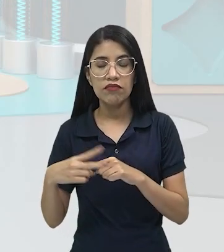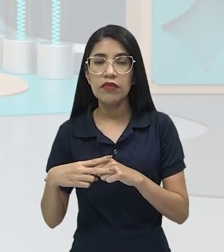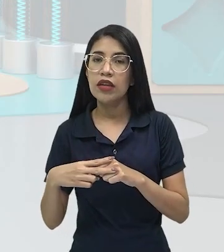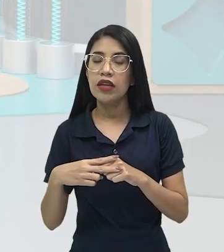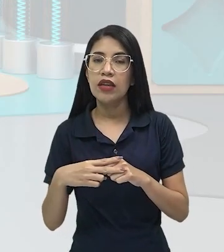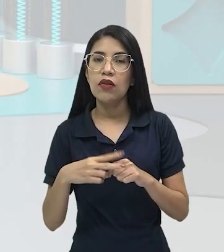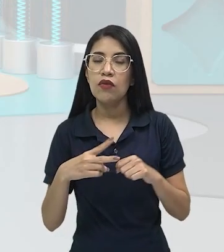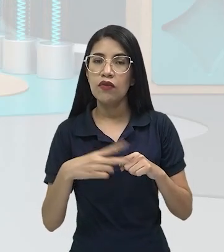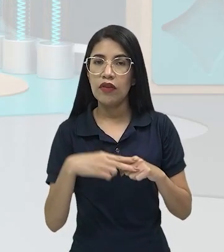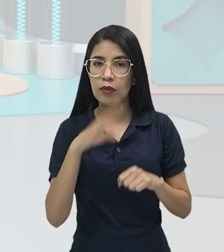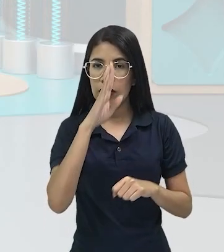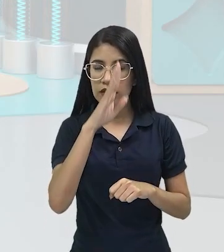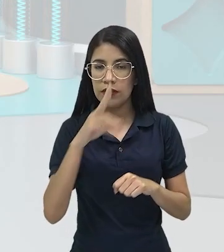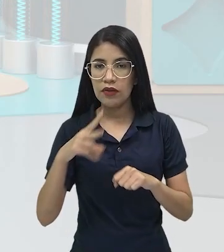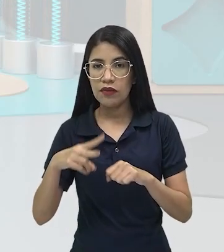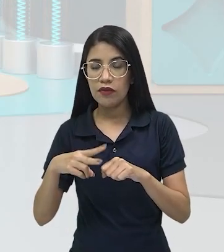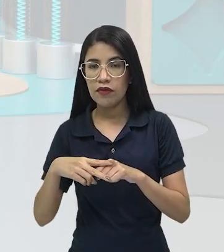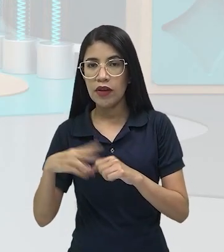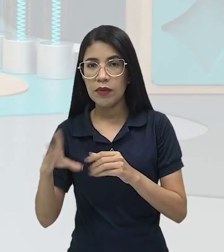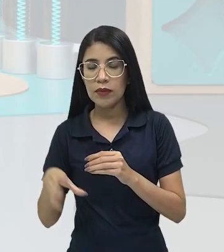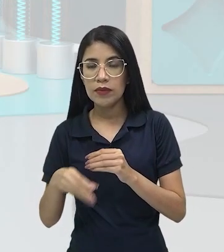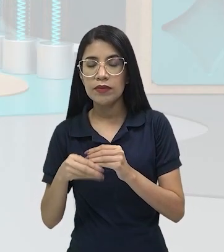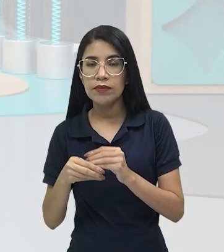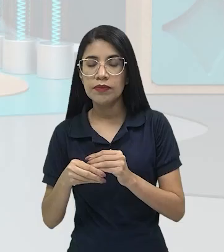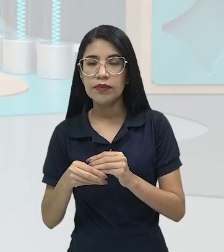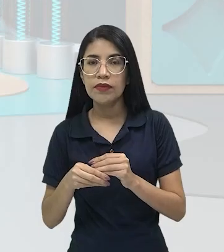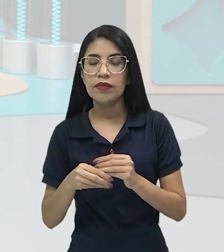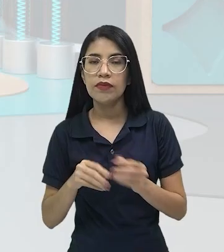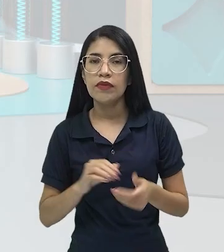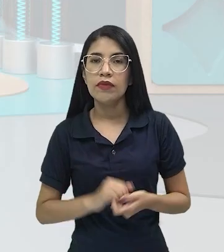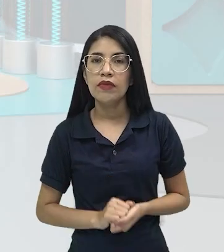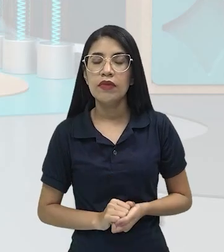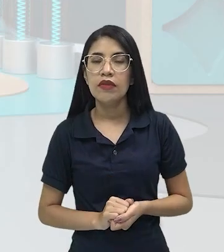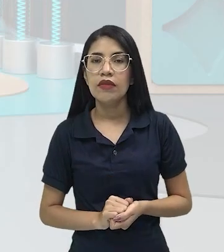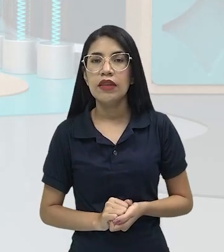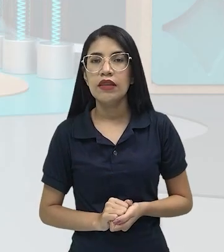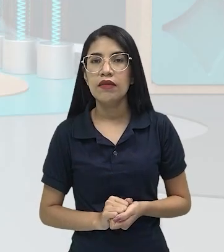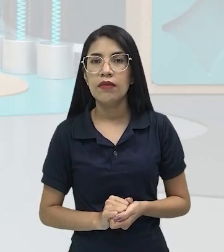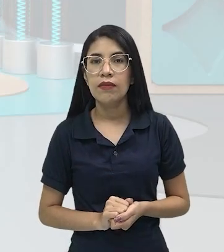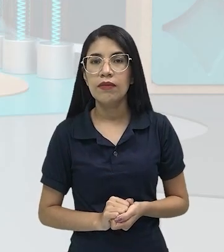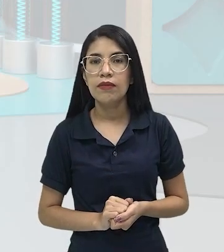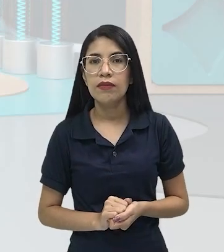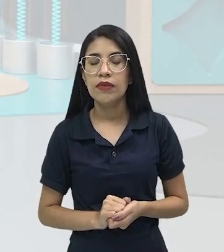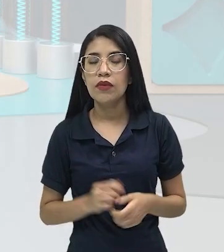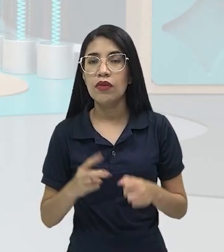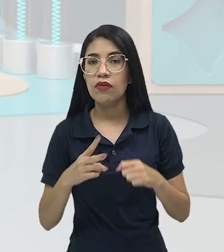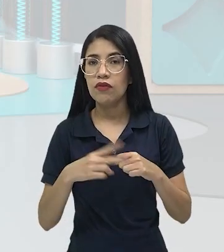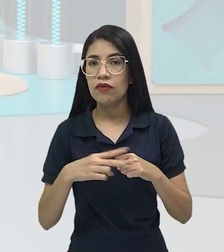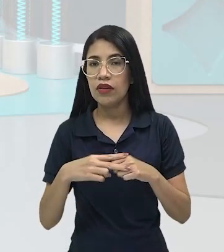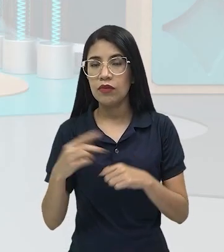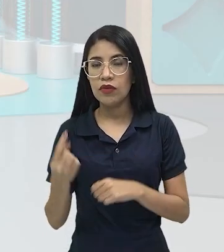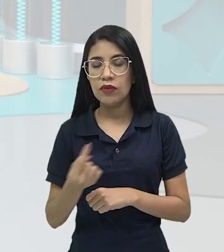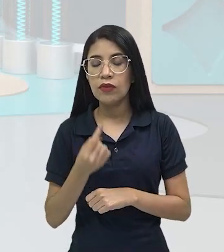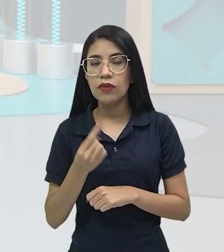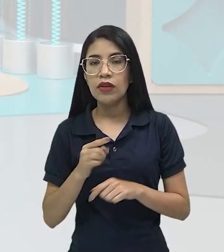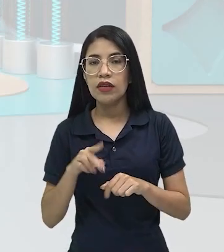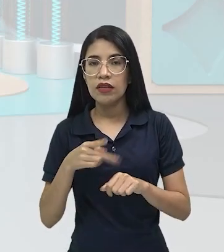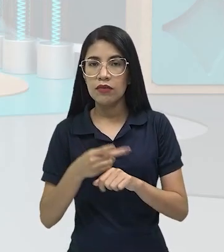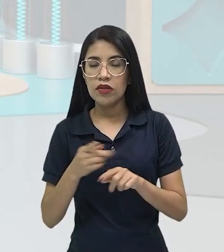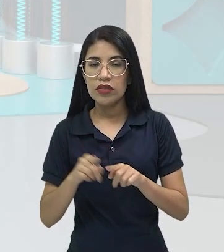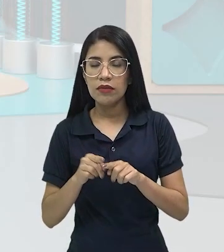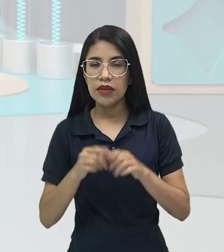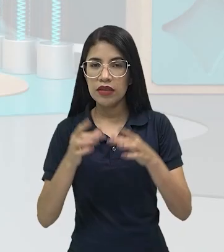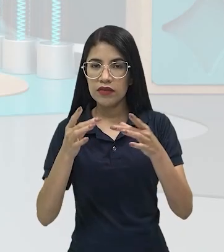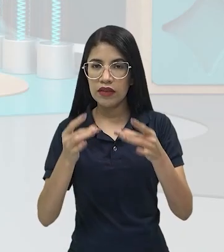auxiliar. Muitas vezes um deles vai estar no infinitivo, mas eles funcionam como se fossem um verbo só. A gente ainda vai falar